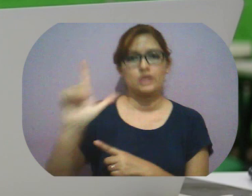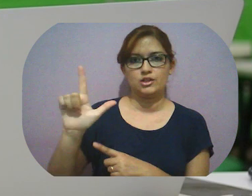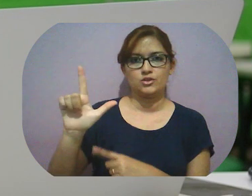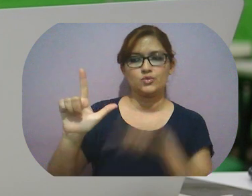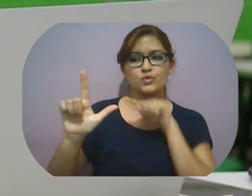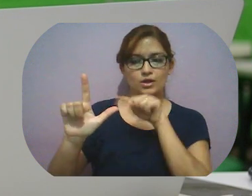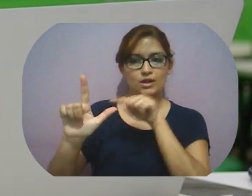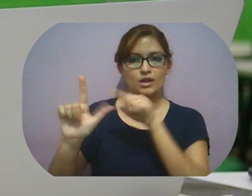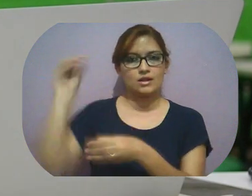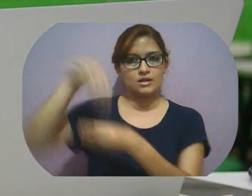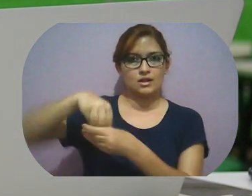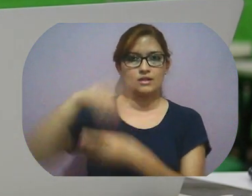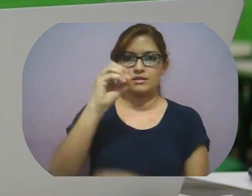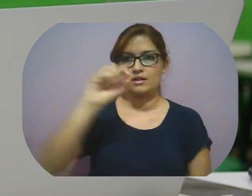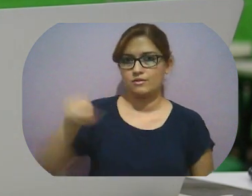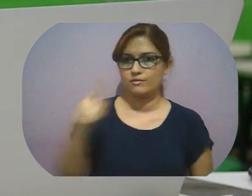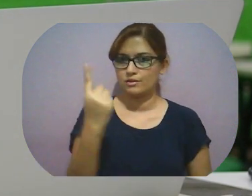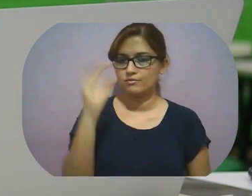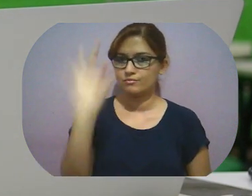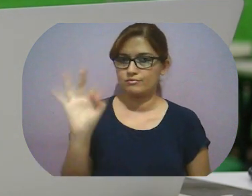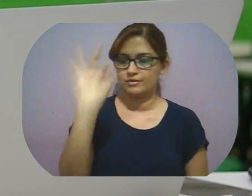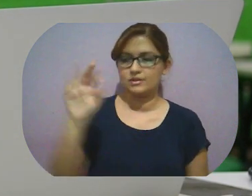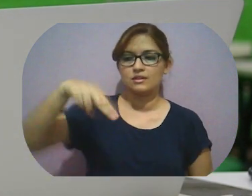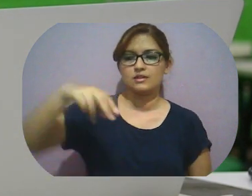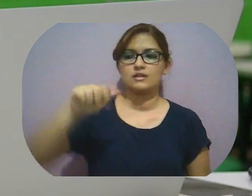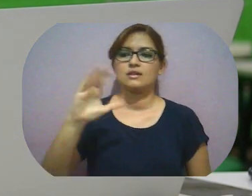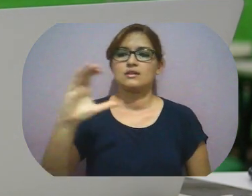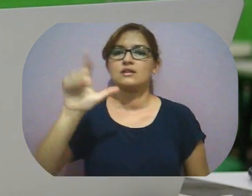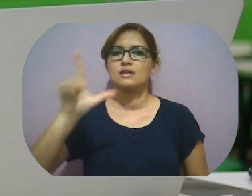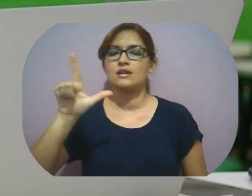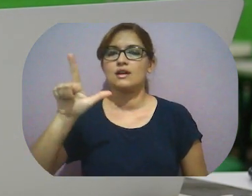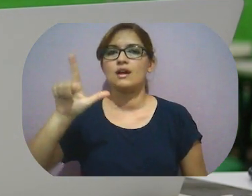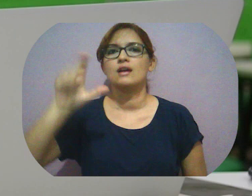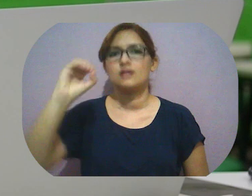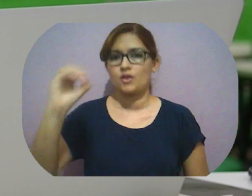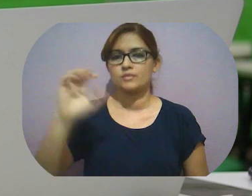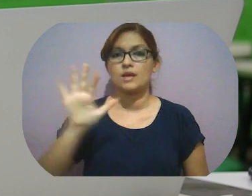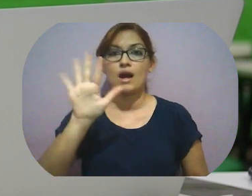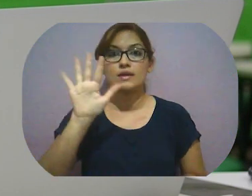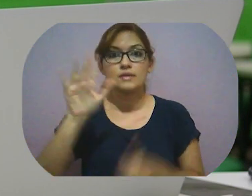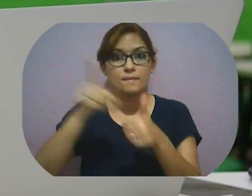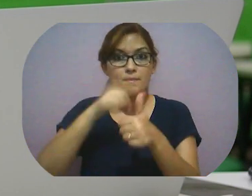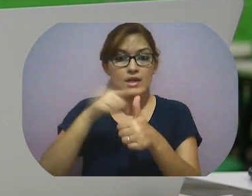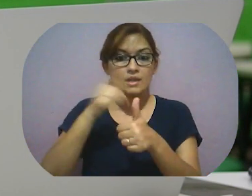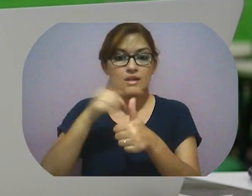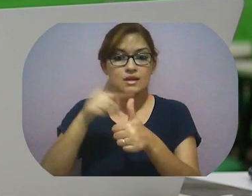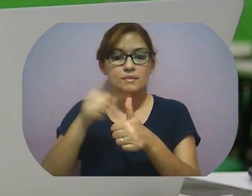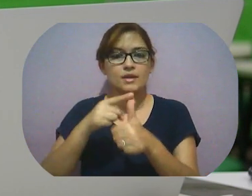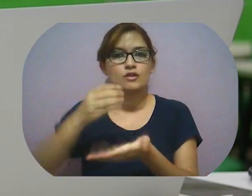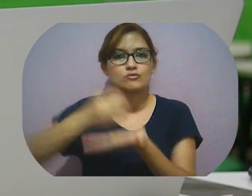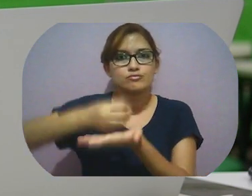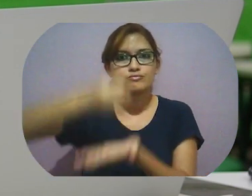a 0,1%. Então o que é que a gente faz? Mede 50 ml da água sanitária